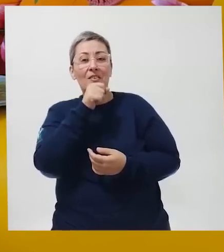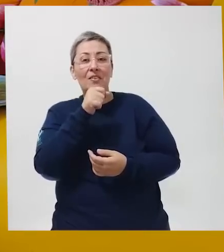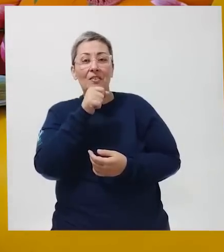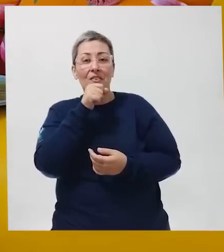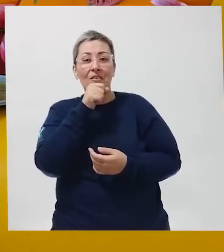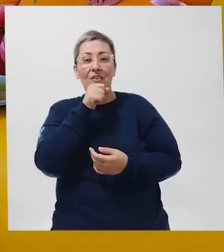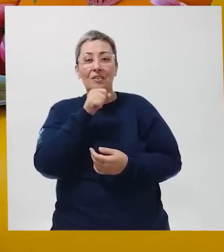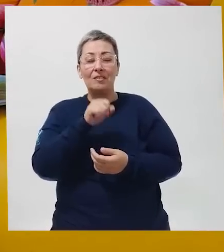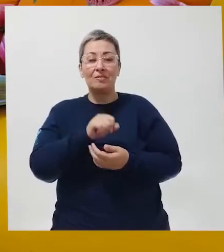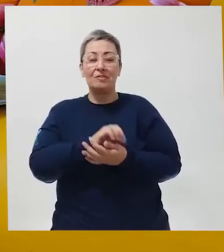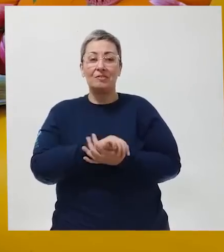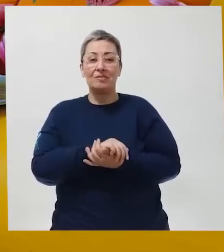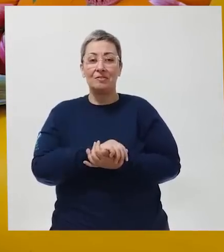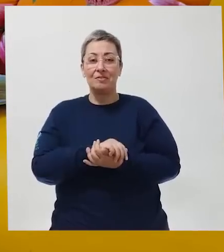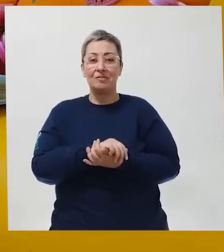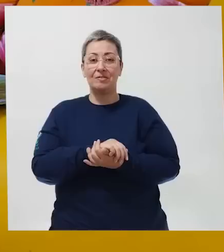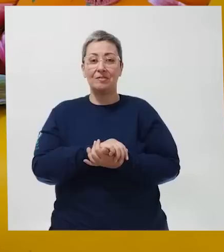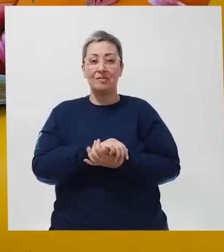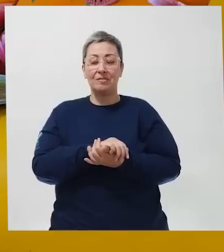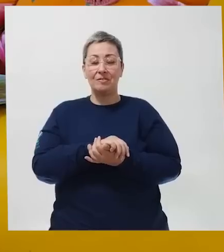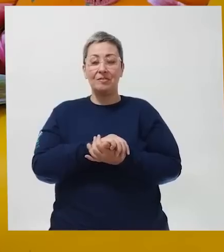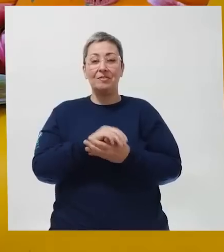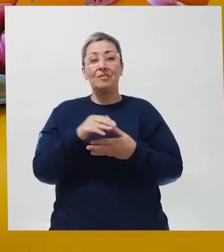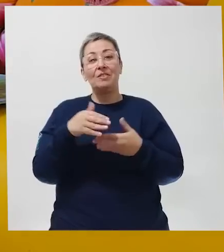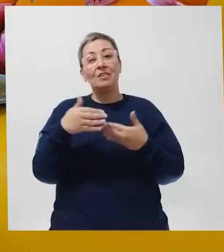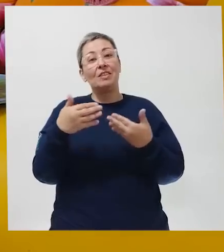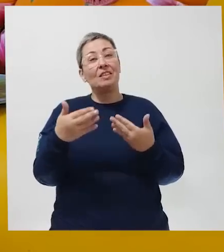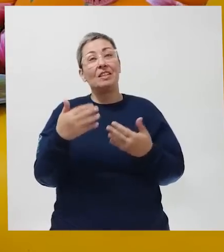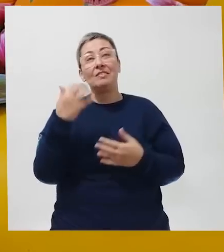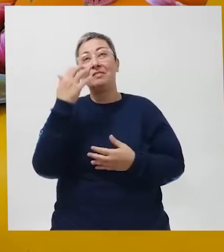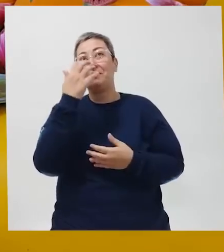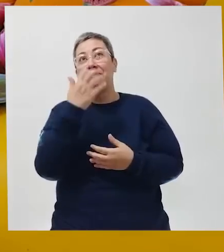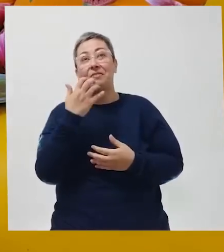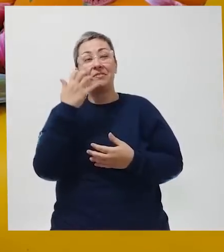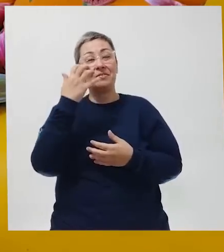da boca da minha avó